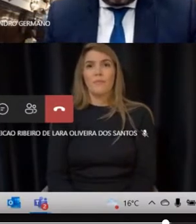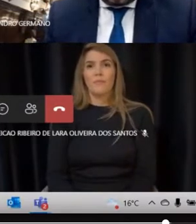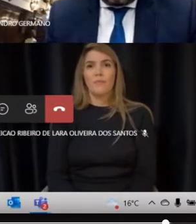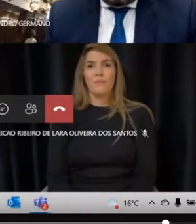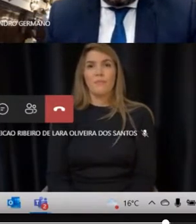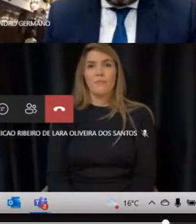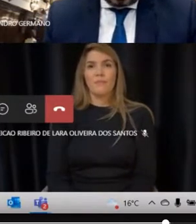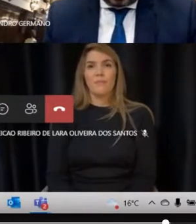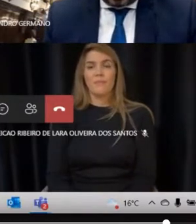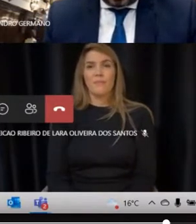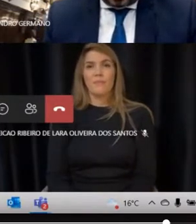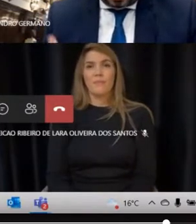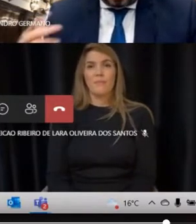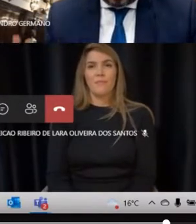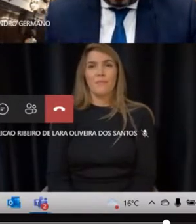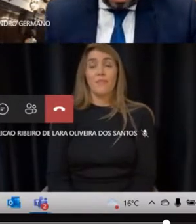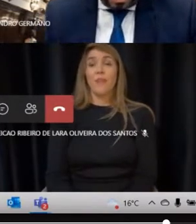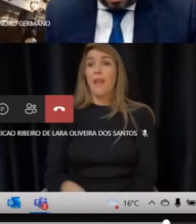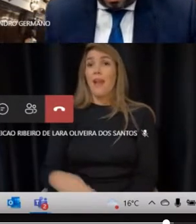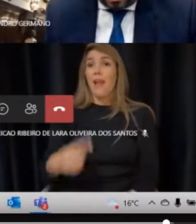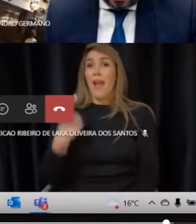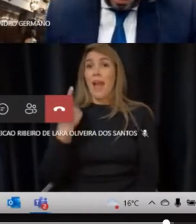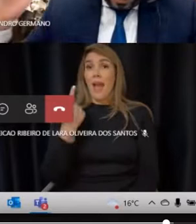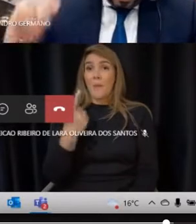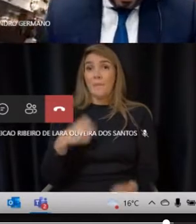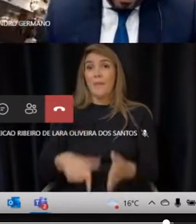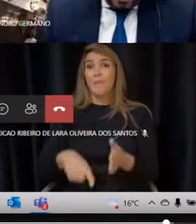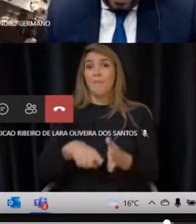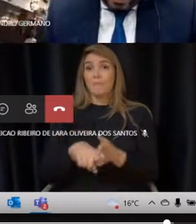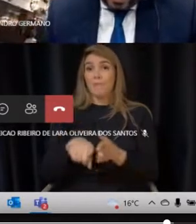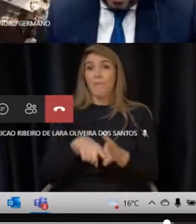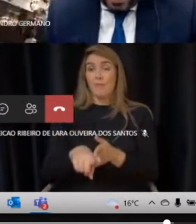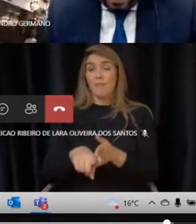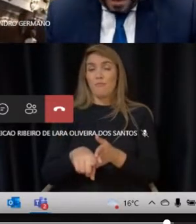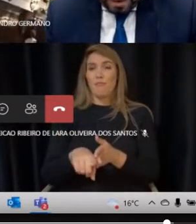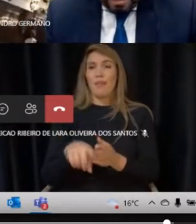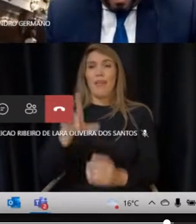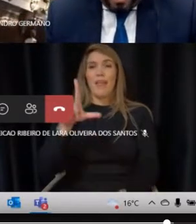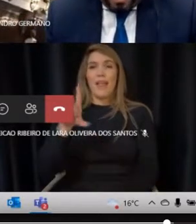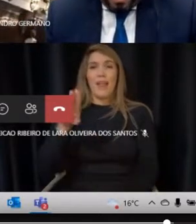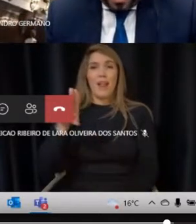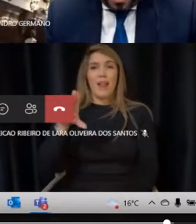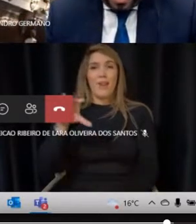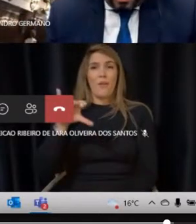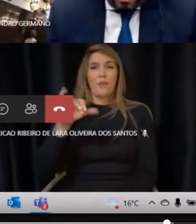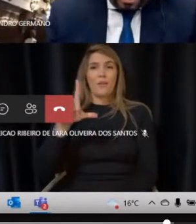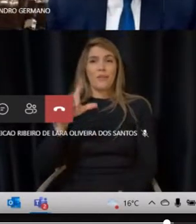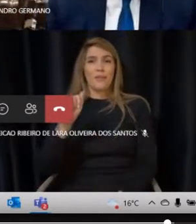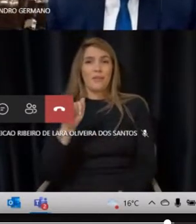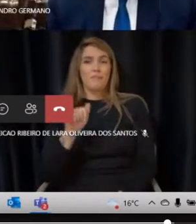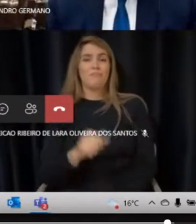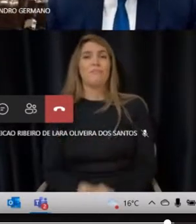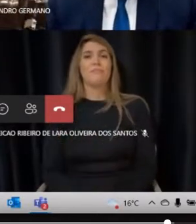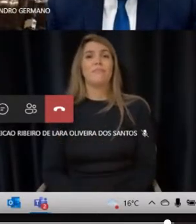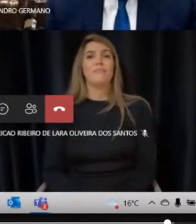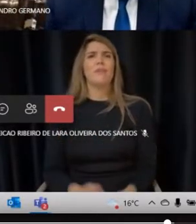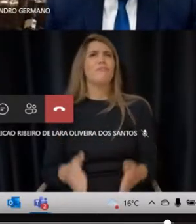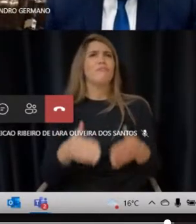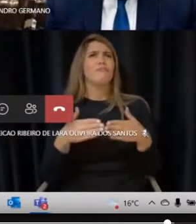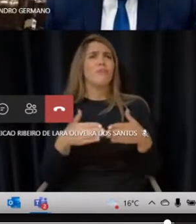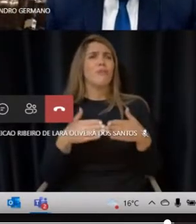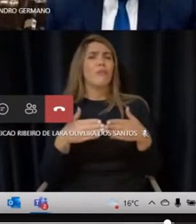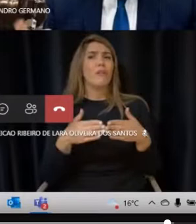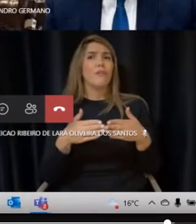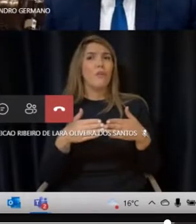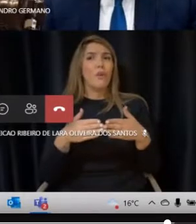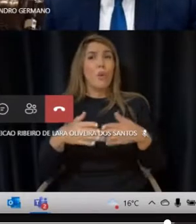Lucila aqui lá de Americana, vou fazer a primeira dela e aí depois eu passo para os outros que mandaram até antes dela. Por favor, vou precisar colocar uma prótese de